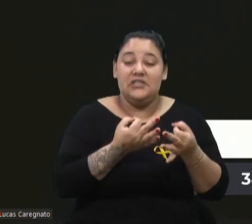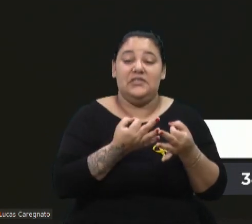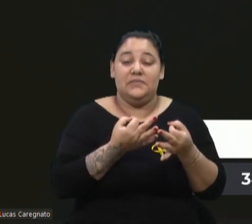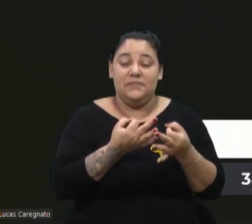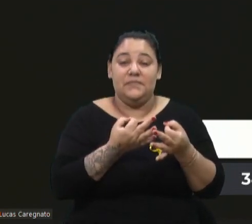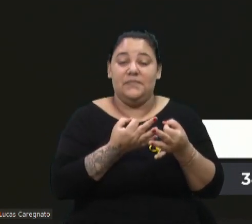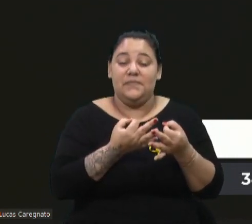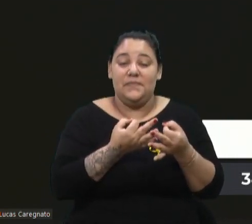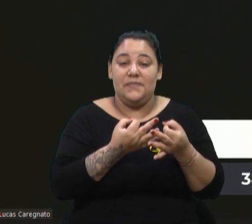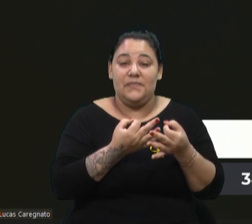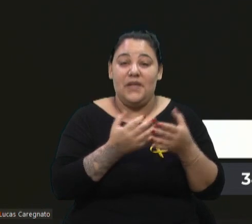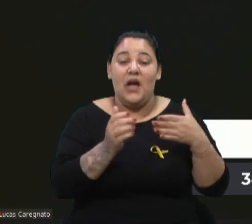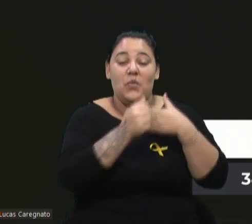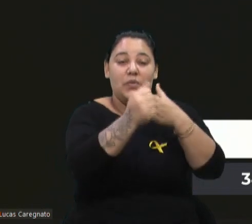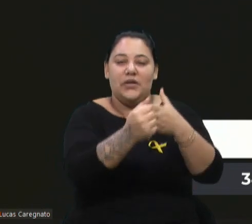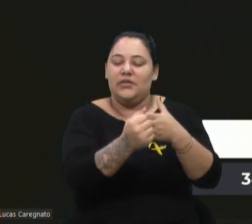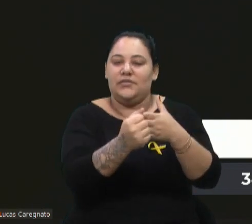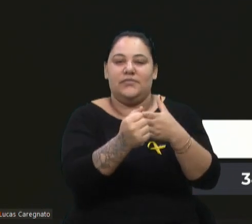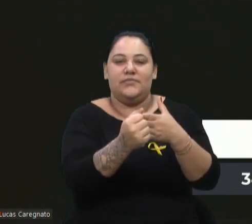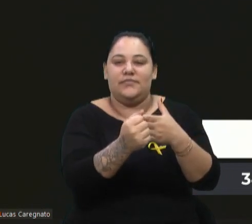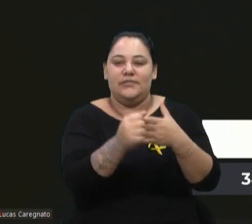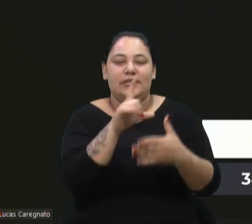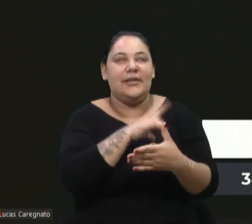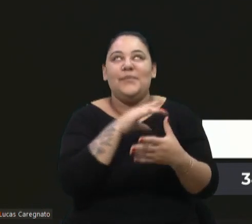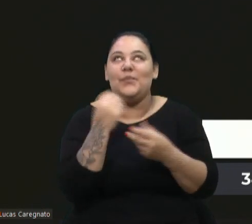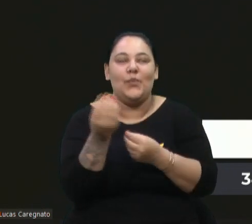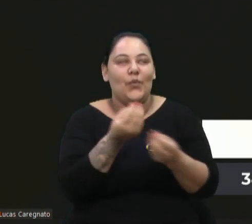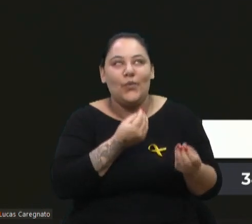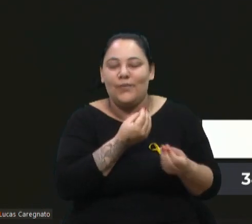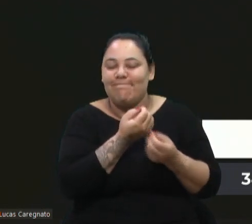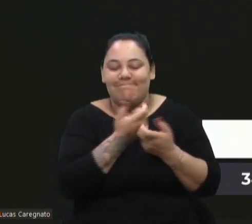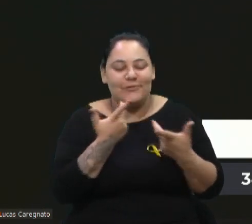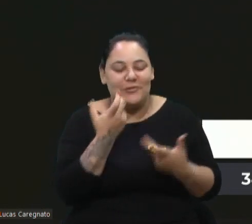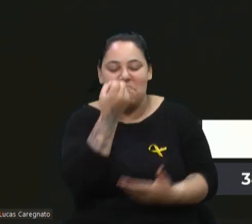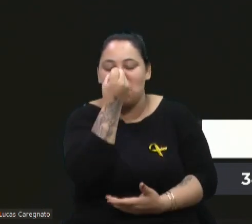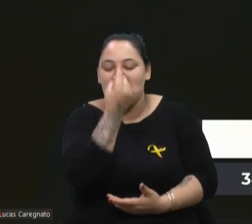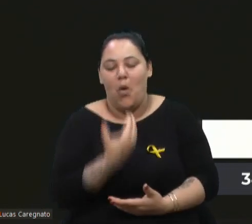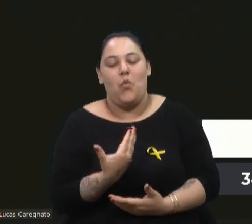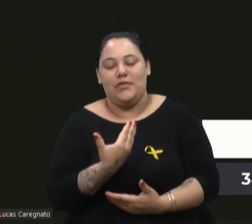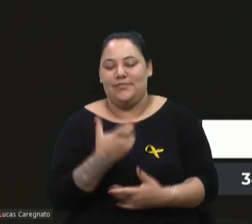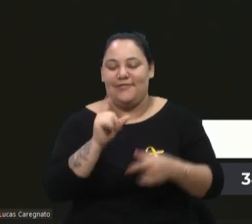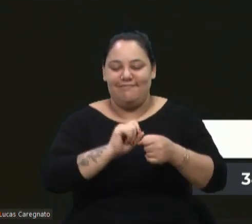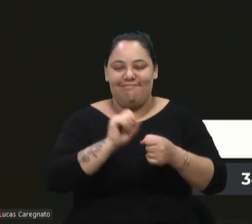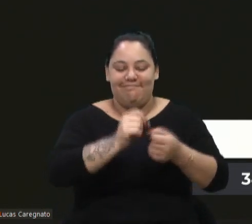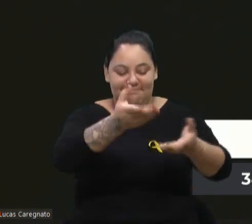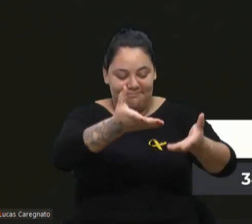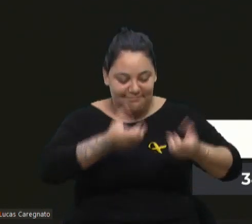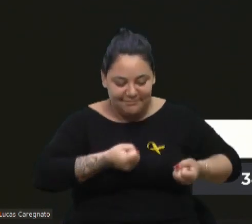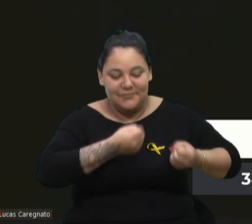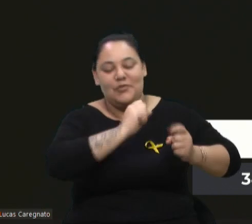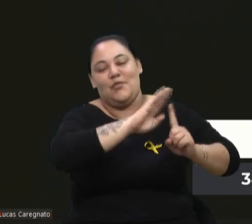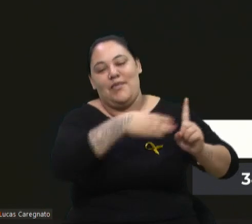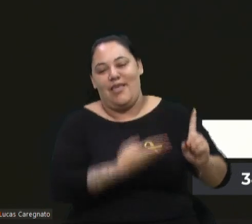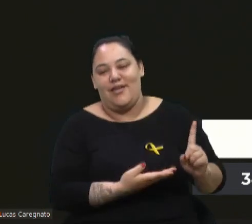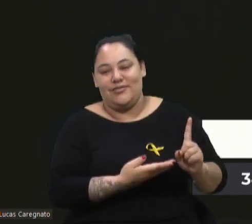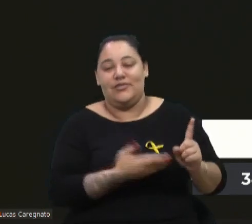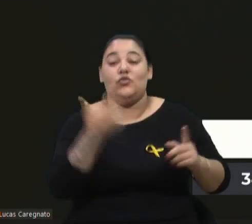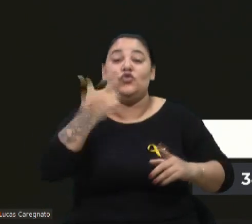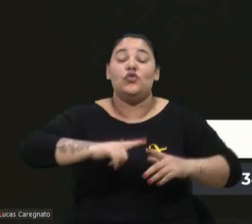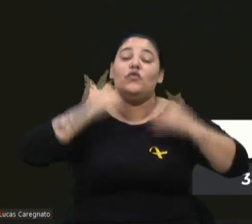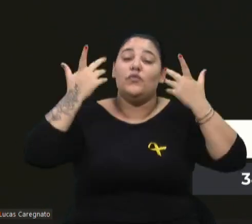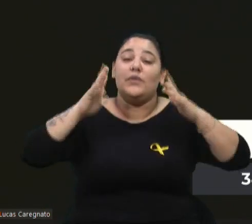congrega muitas características que justificam essa homenagem. Então, mais uma vez, parabéns, vereadora